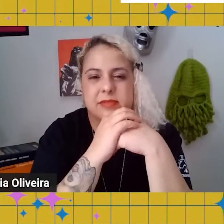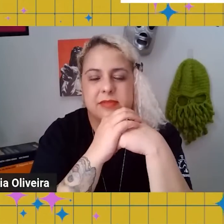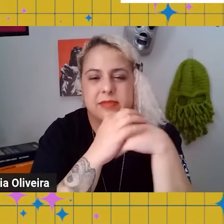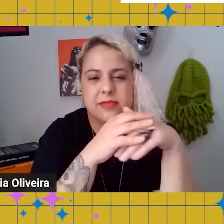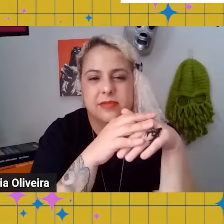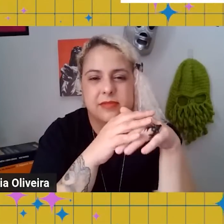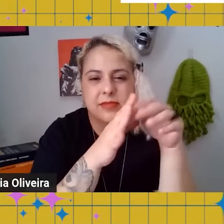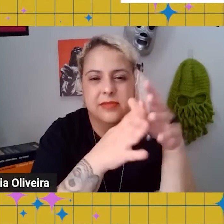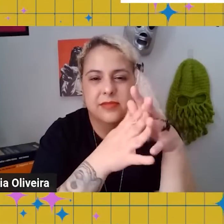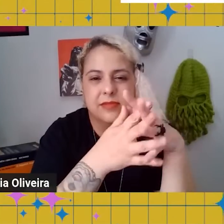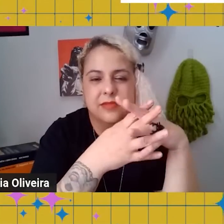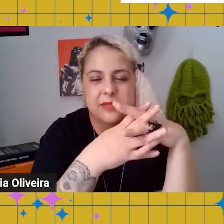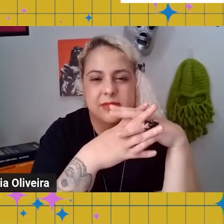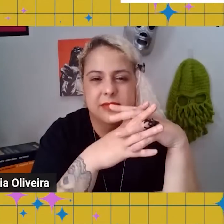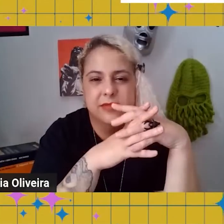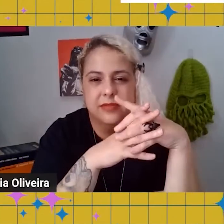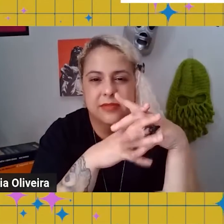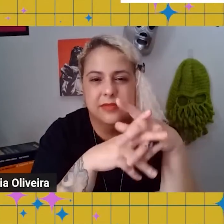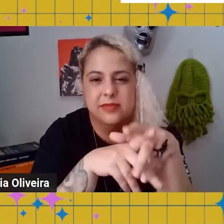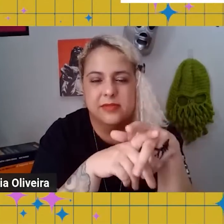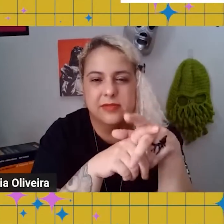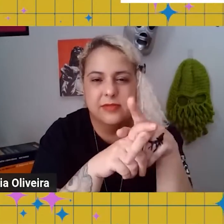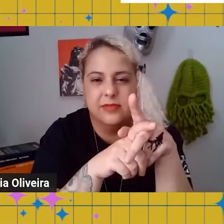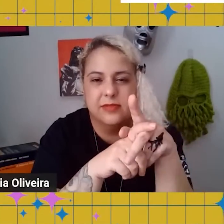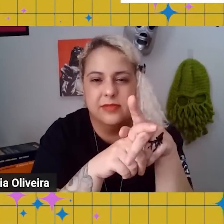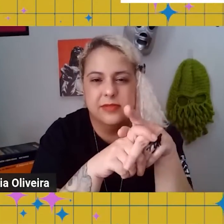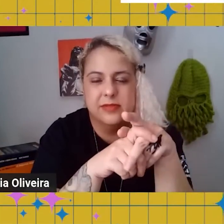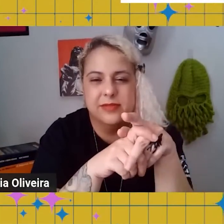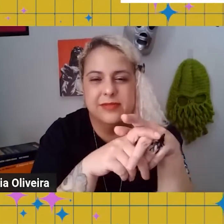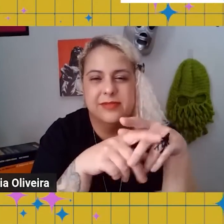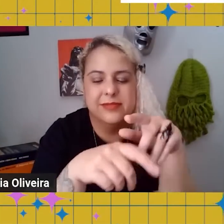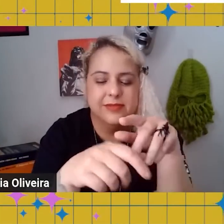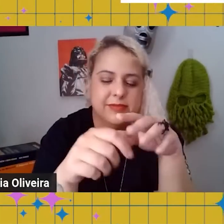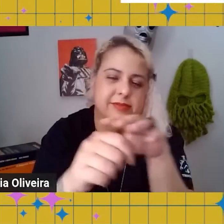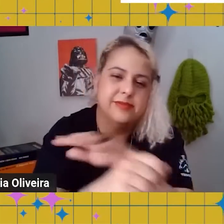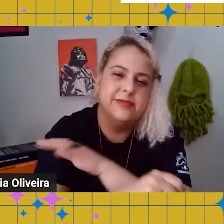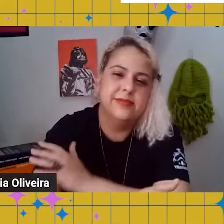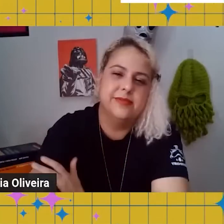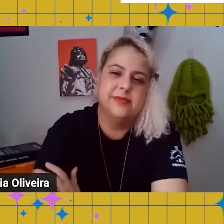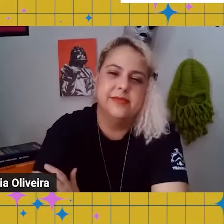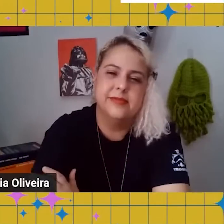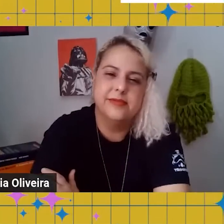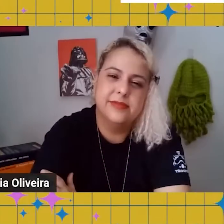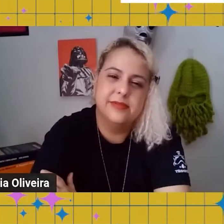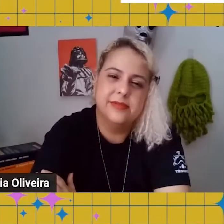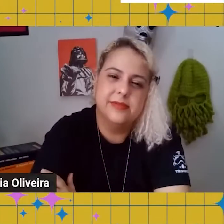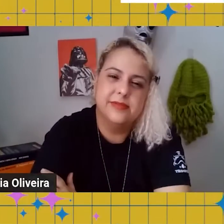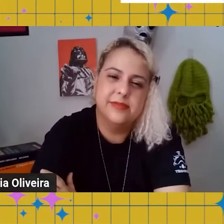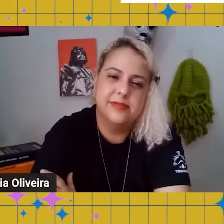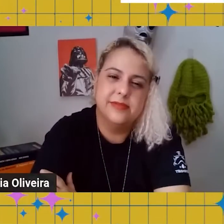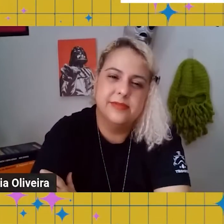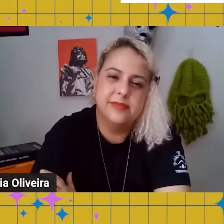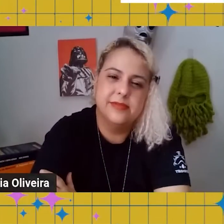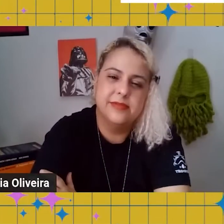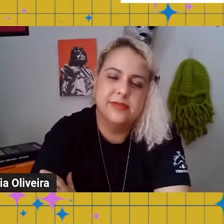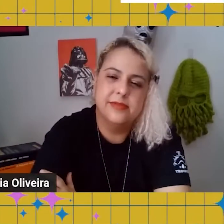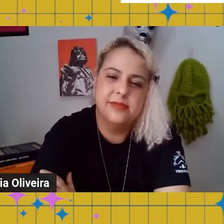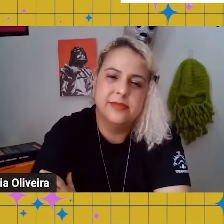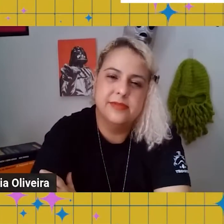que é a filha do Eduardo Cunha, é aquele mesmo Eduardo Cunha lá do pedido de impeachment, sabe? Enfim, o que